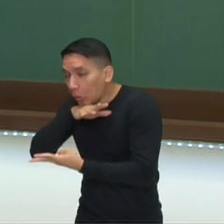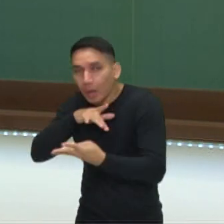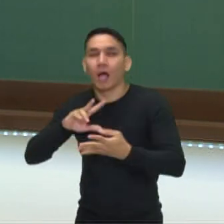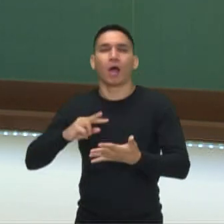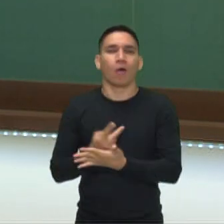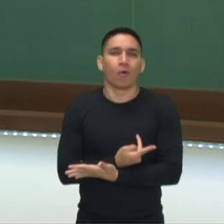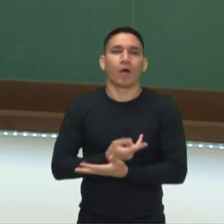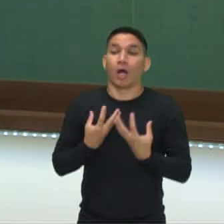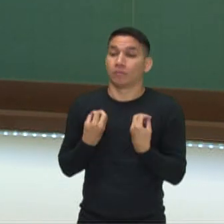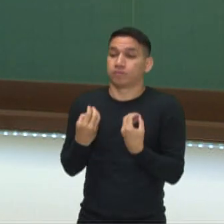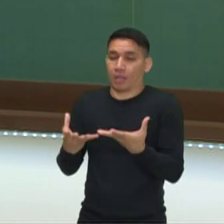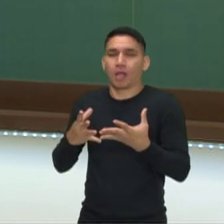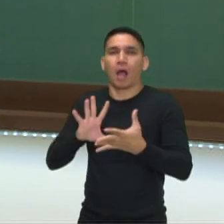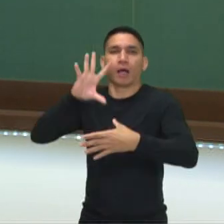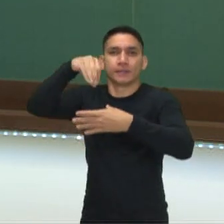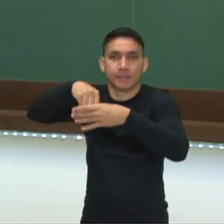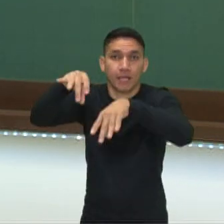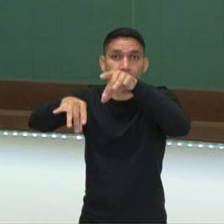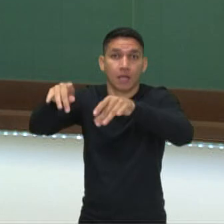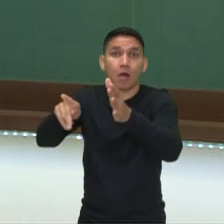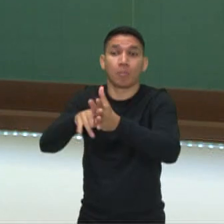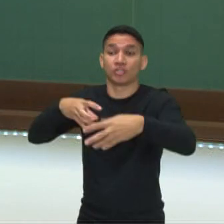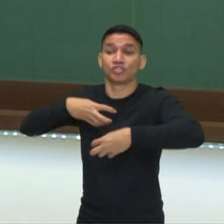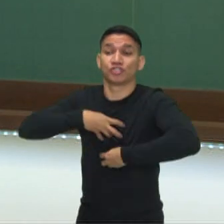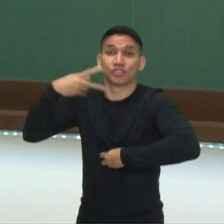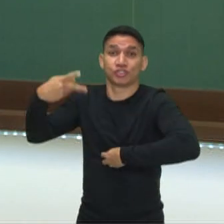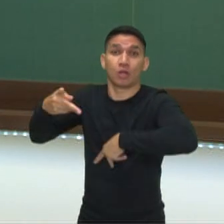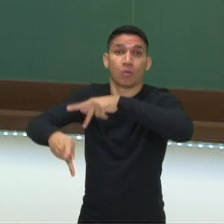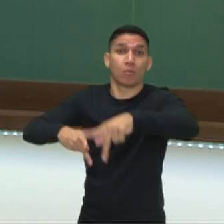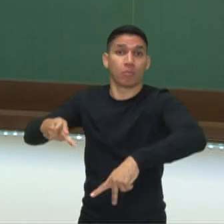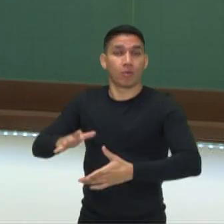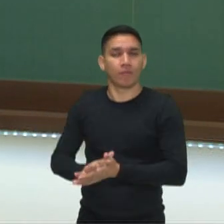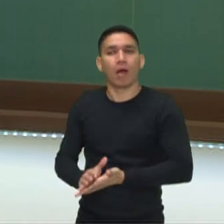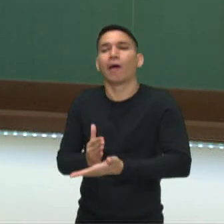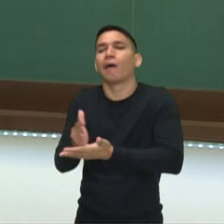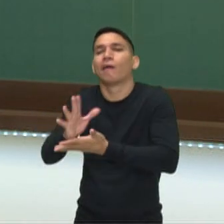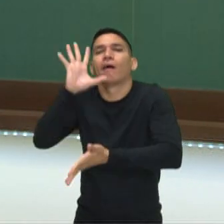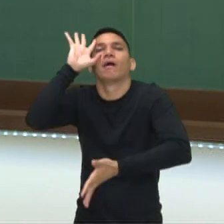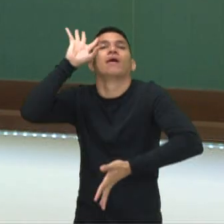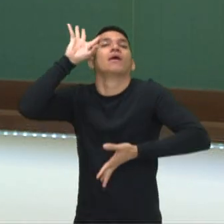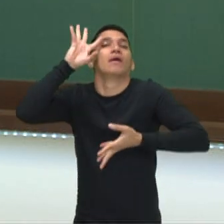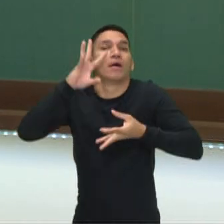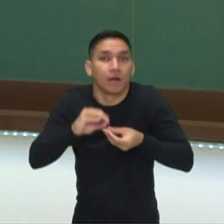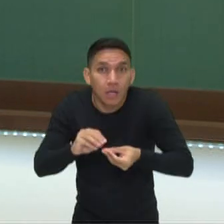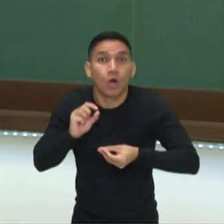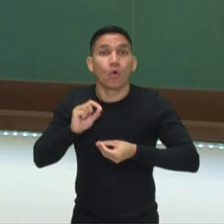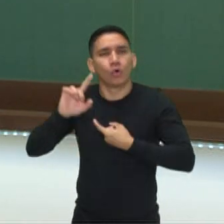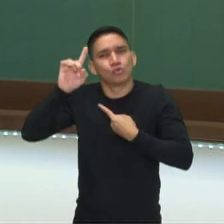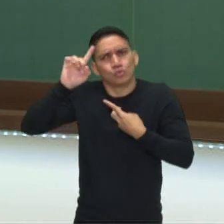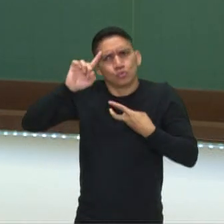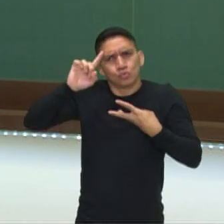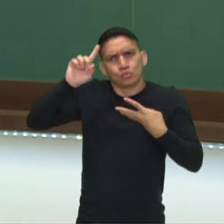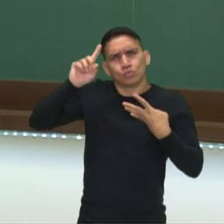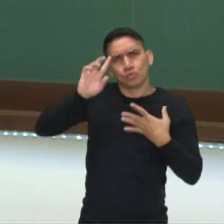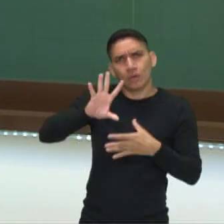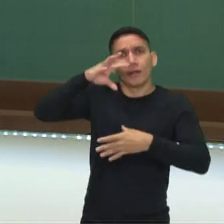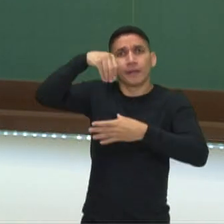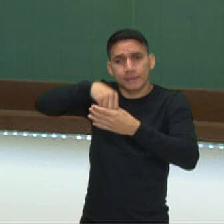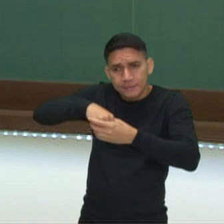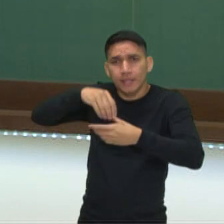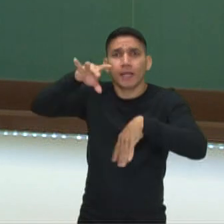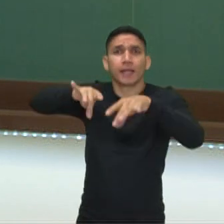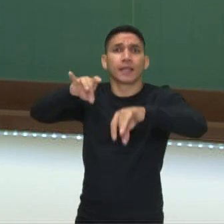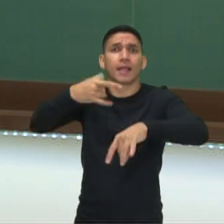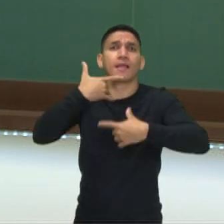entrar no teatro com a língua do próprio povo. Ou seja, eles começam a ter exatamente o cotidiano dentro da sua